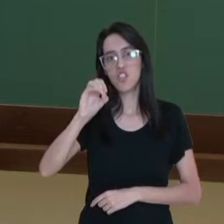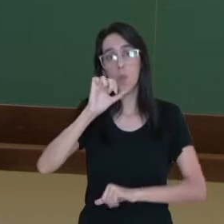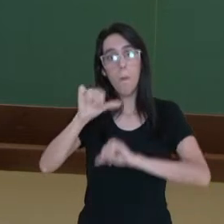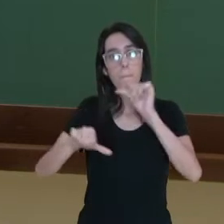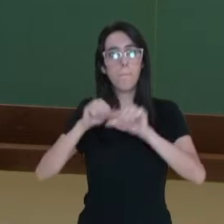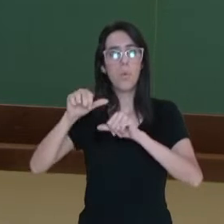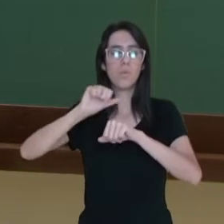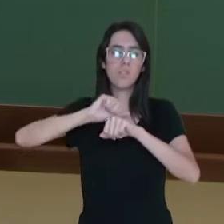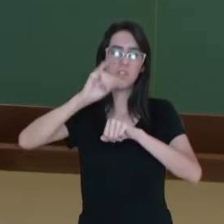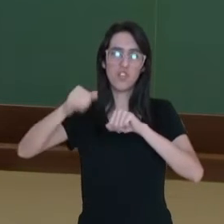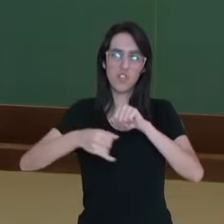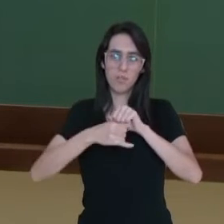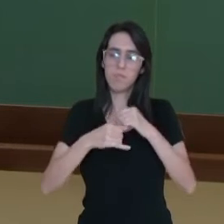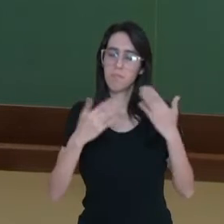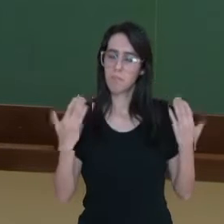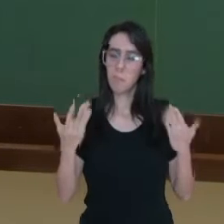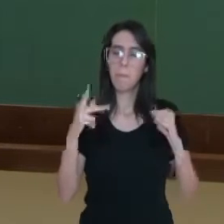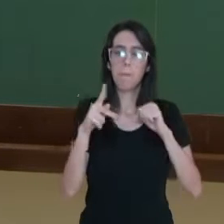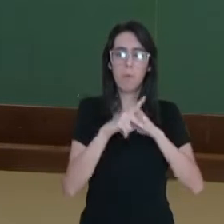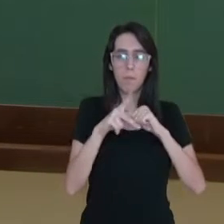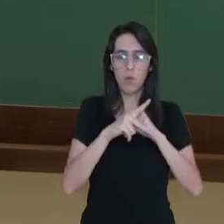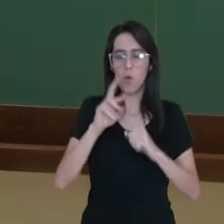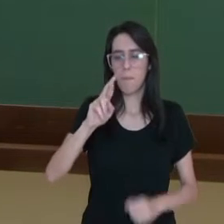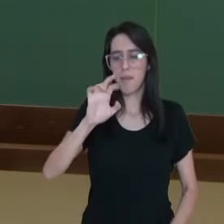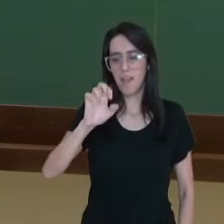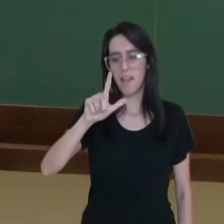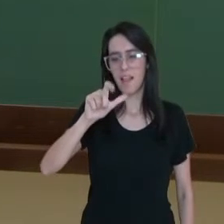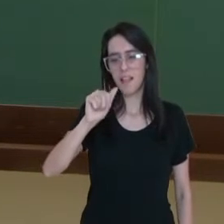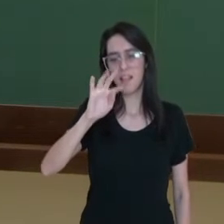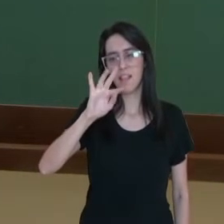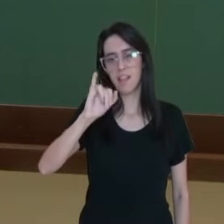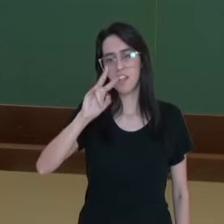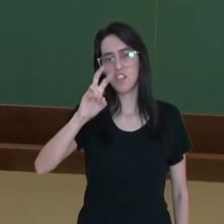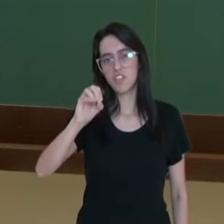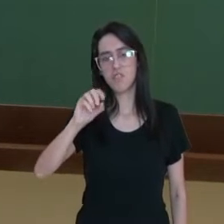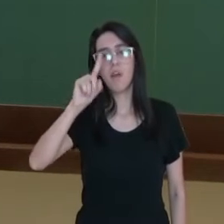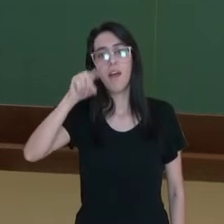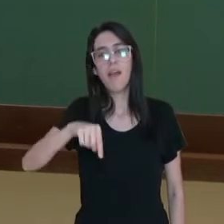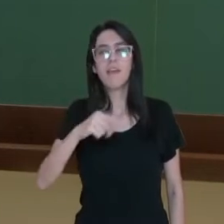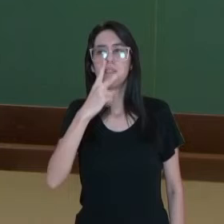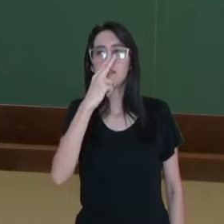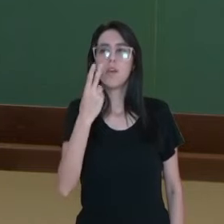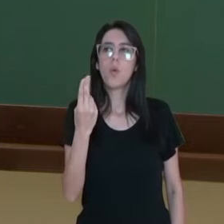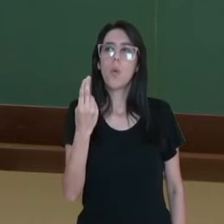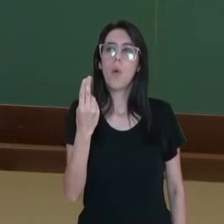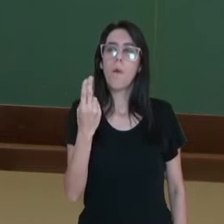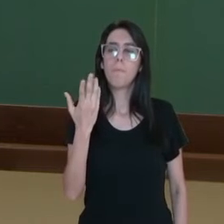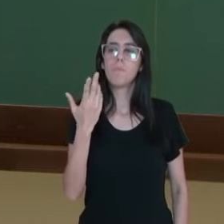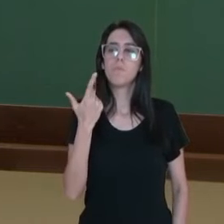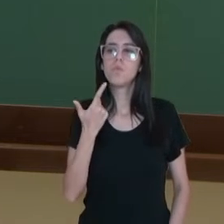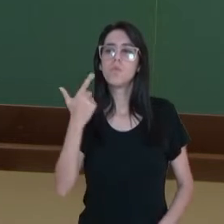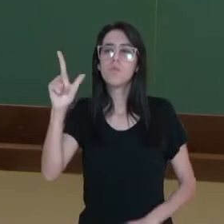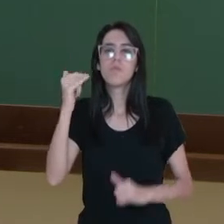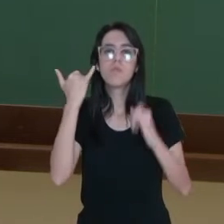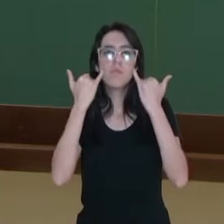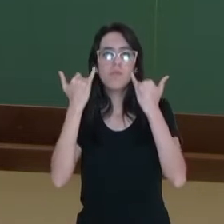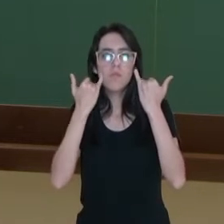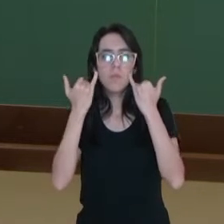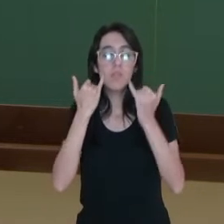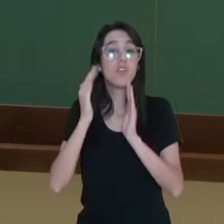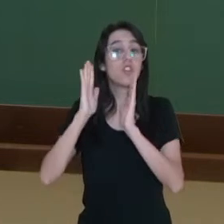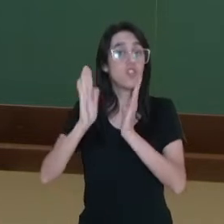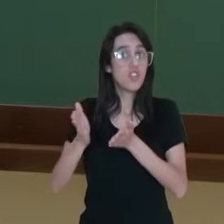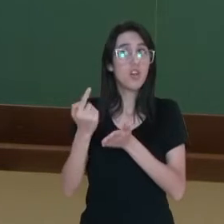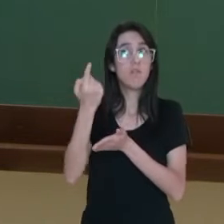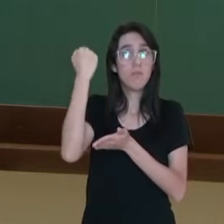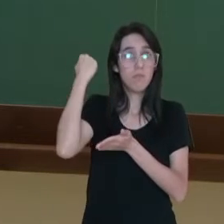pronomes relativos, eles são termos usados para retomar algo, uma informação, uma palavra que já foi